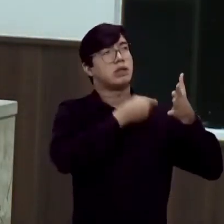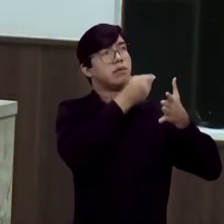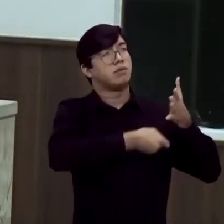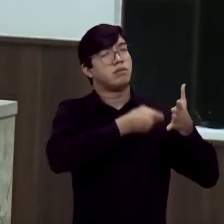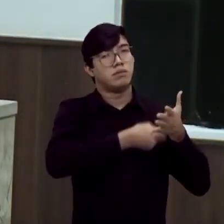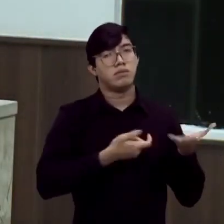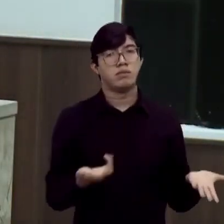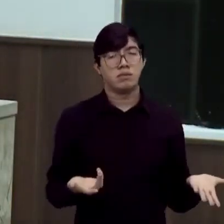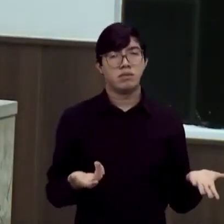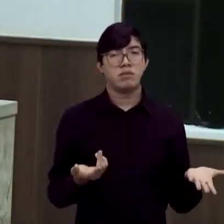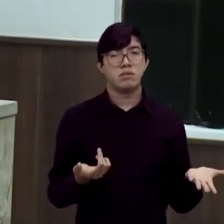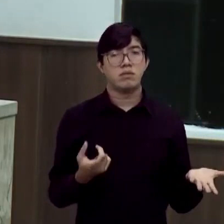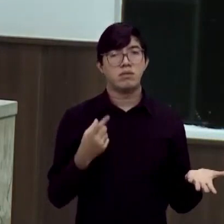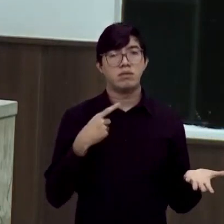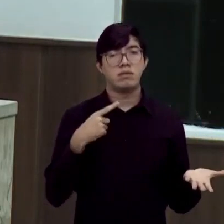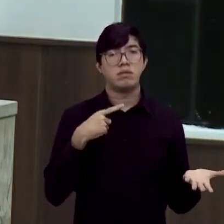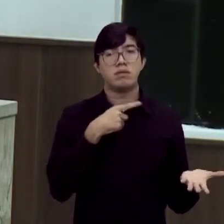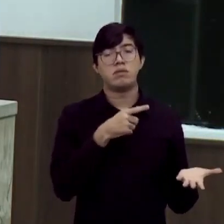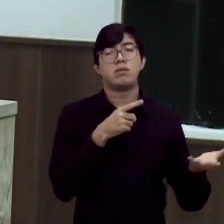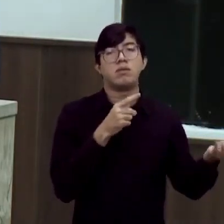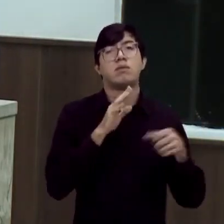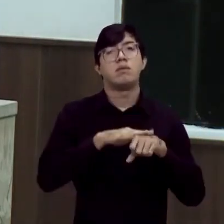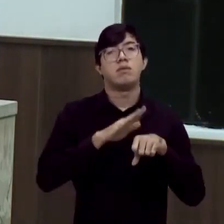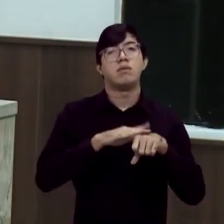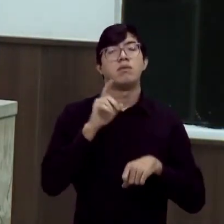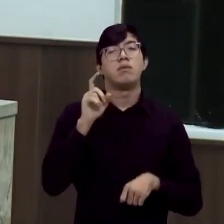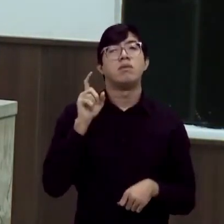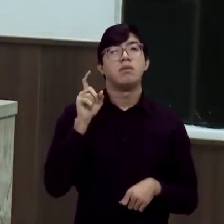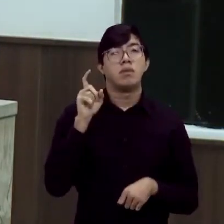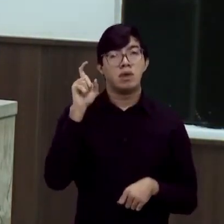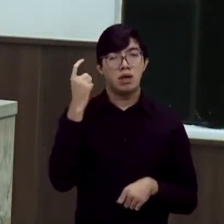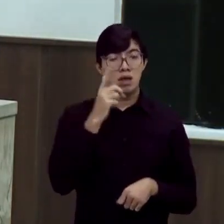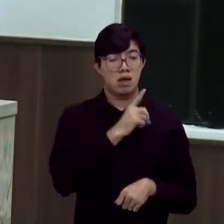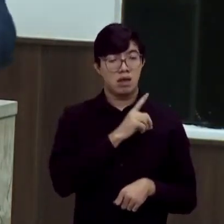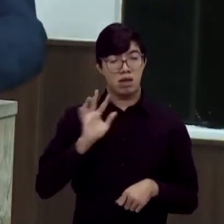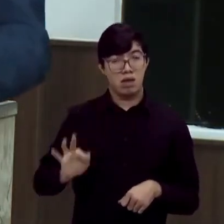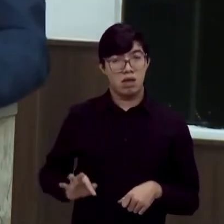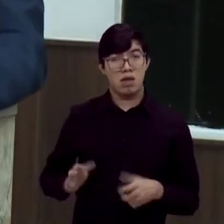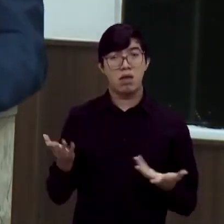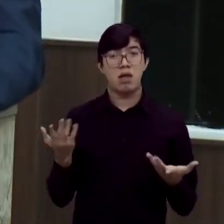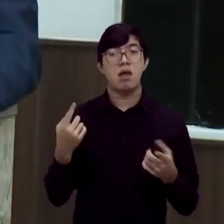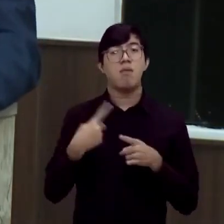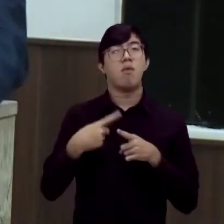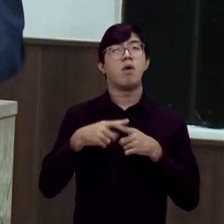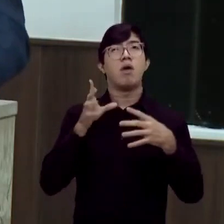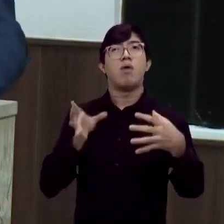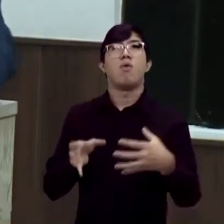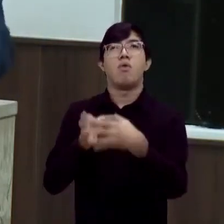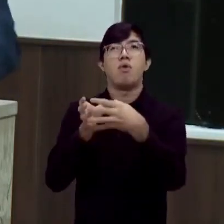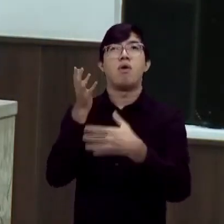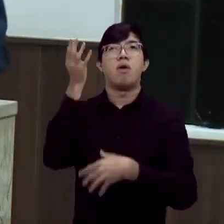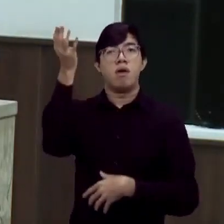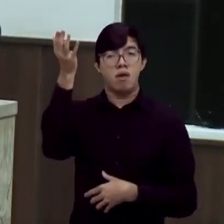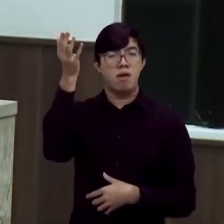vem cobrar o nome como ex-deputado vereador, deputado federal Raimundo Gomes de Mato, por compor a base, amigo. Nós temos que